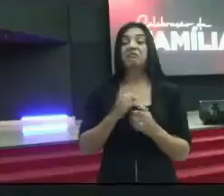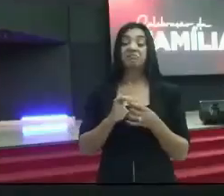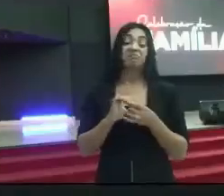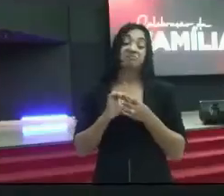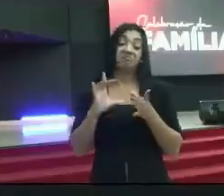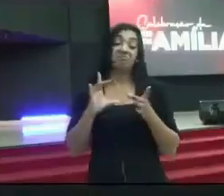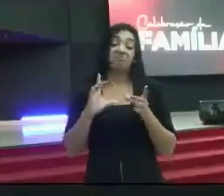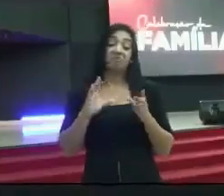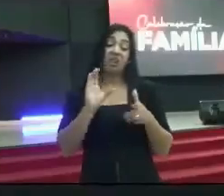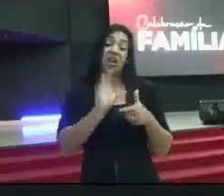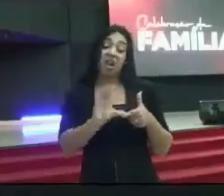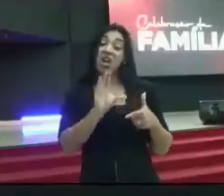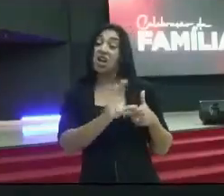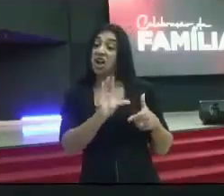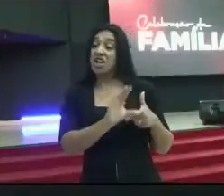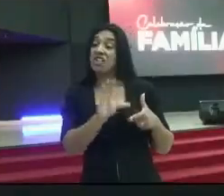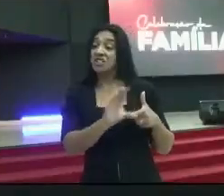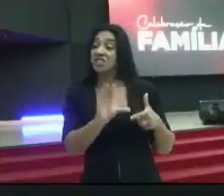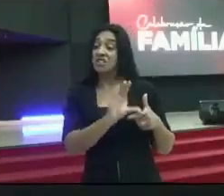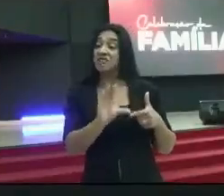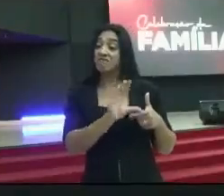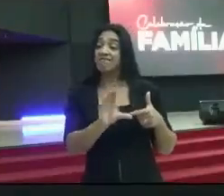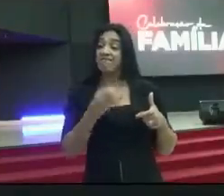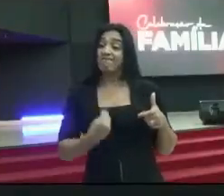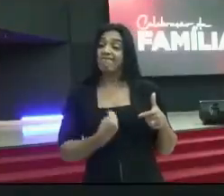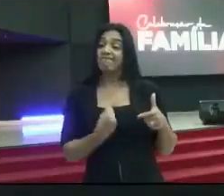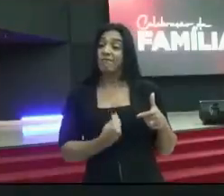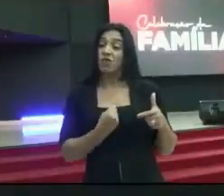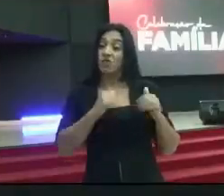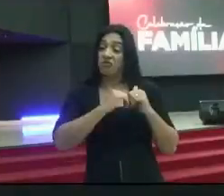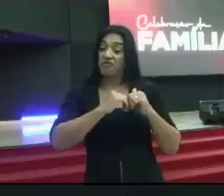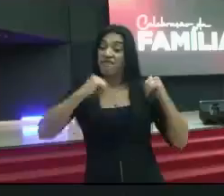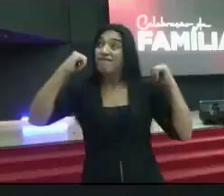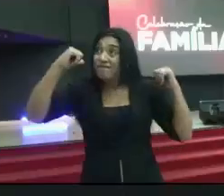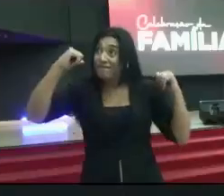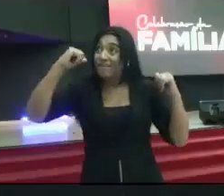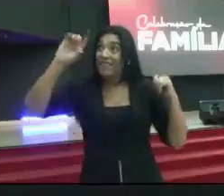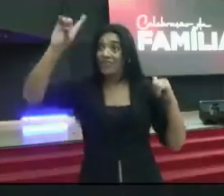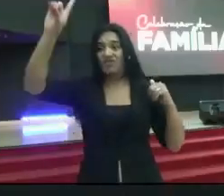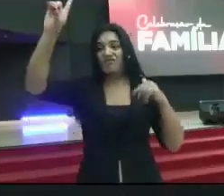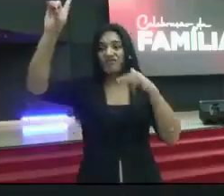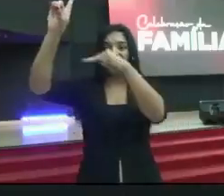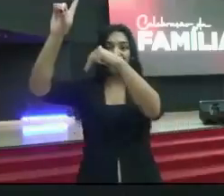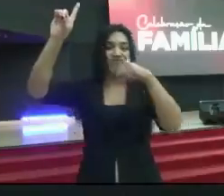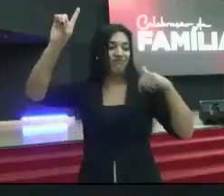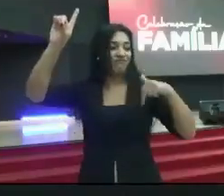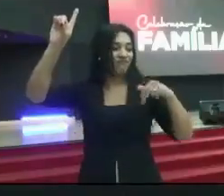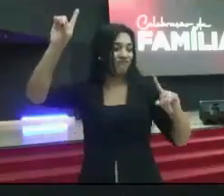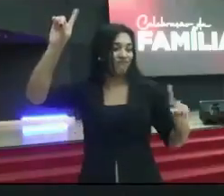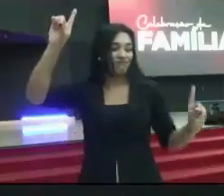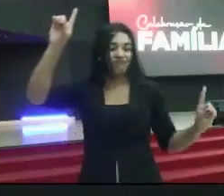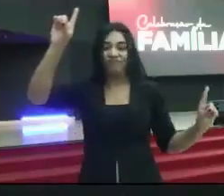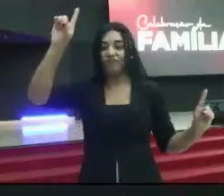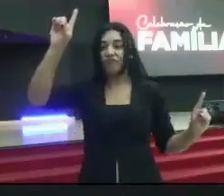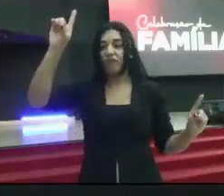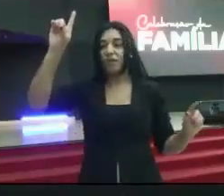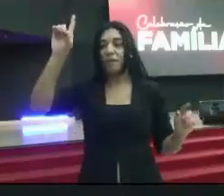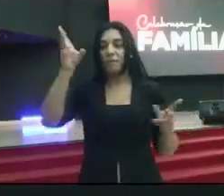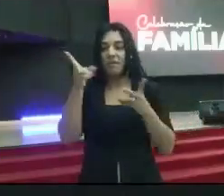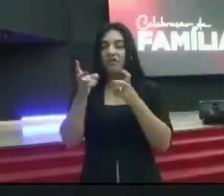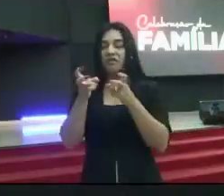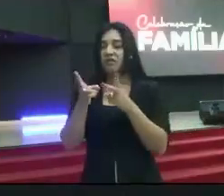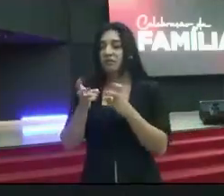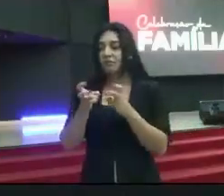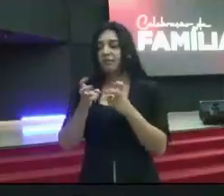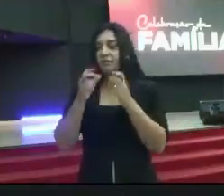as crises da vida nos afastem de Deus. Mas veja bem, não é só